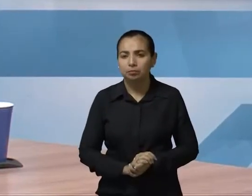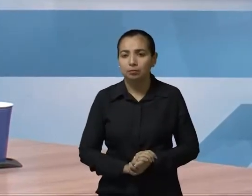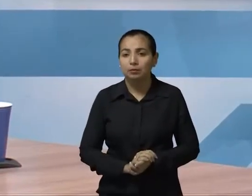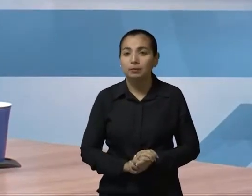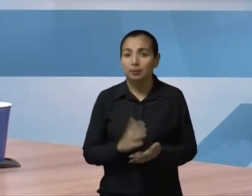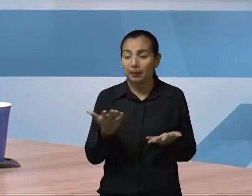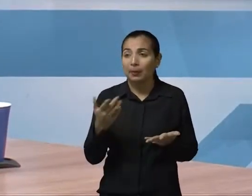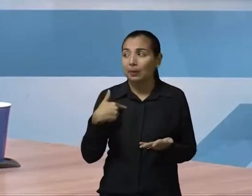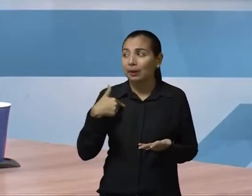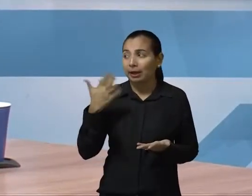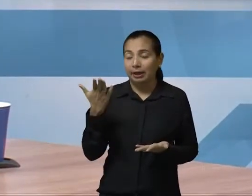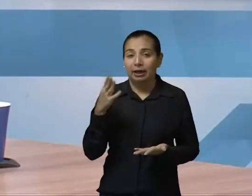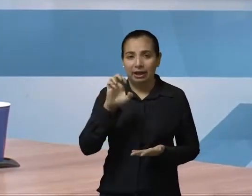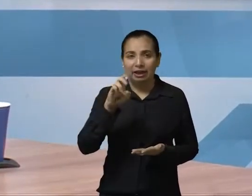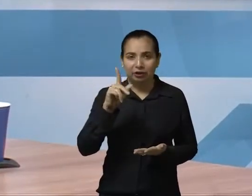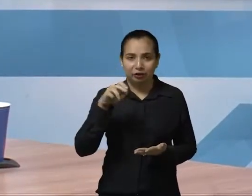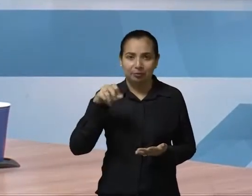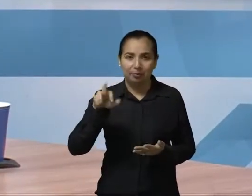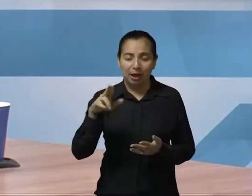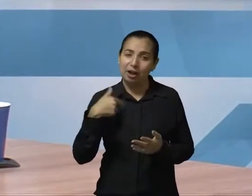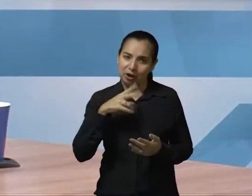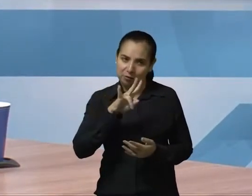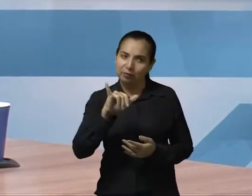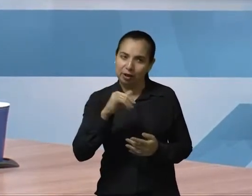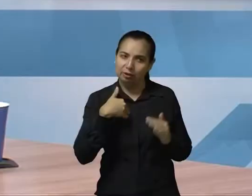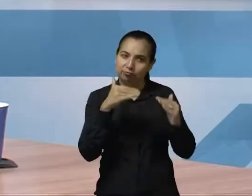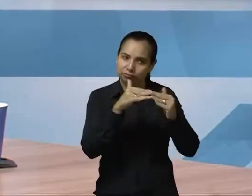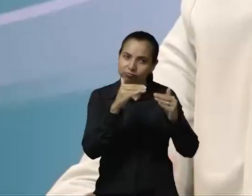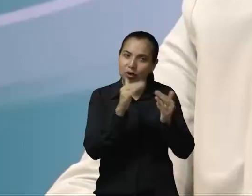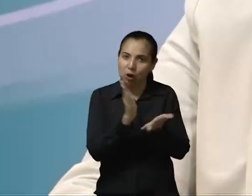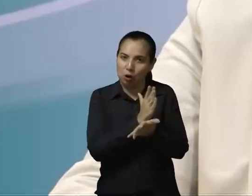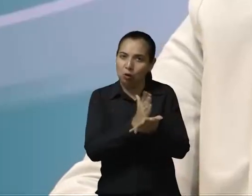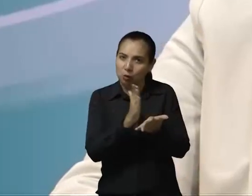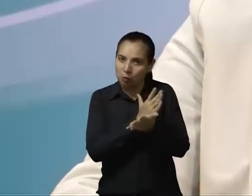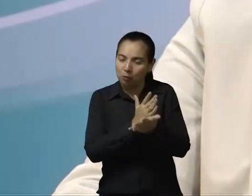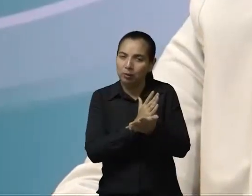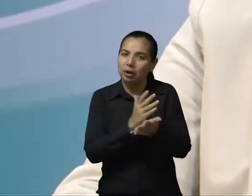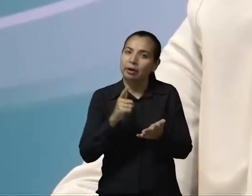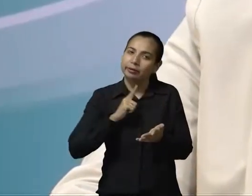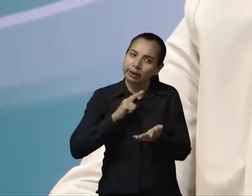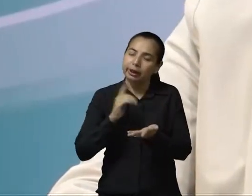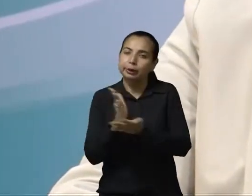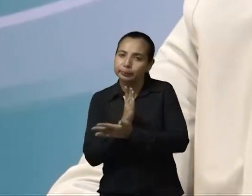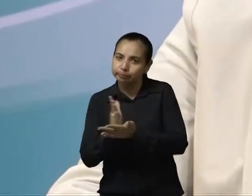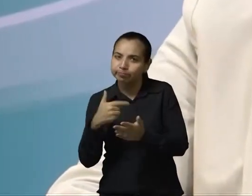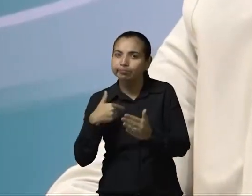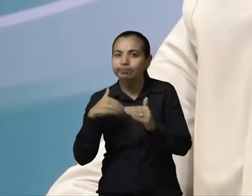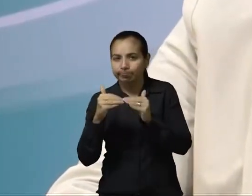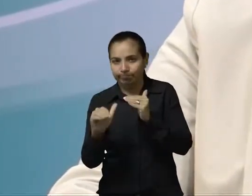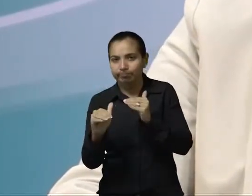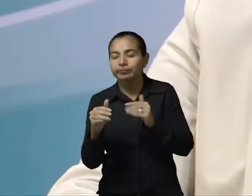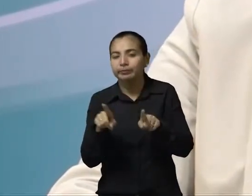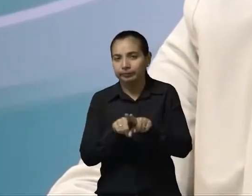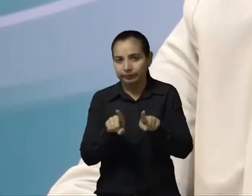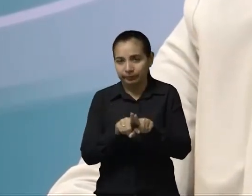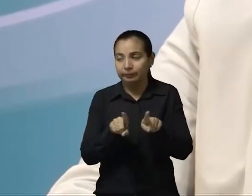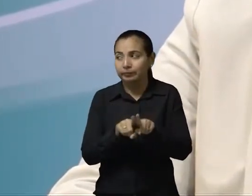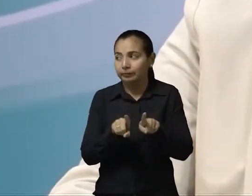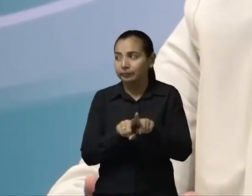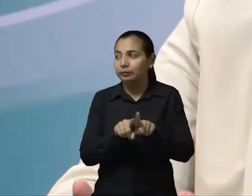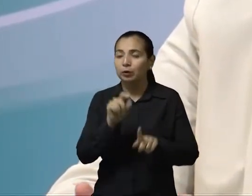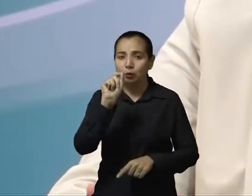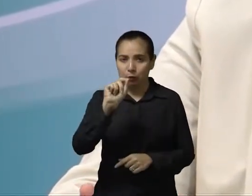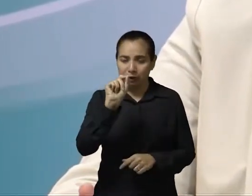Eu vou concordar em parte com o doutor Cláudio Justa e vou discordar quando ele menciona que nós